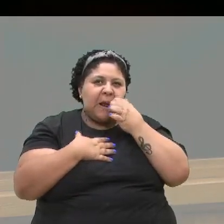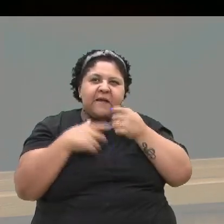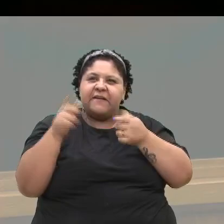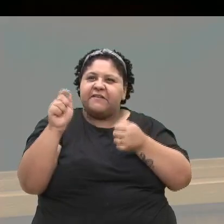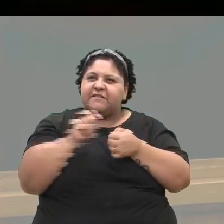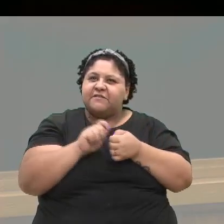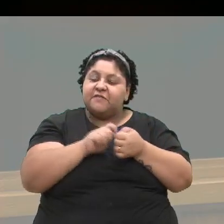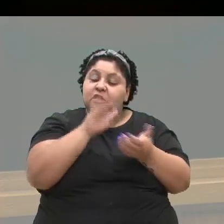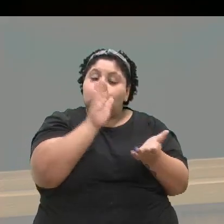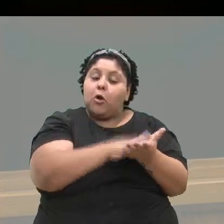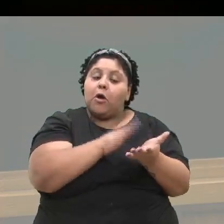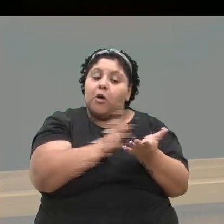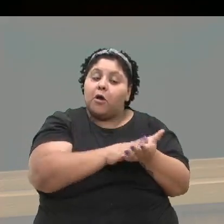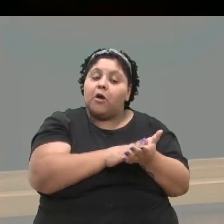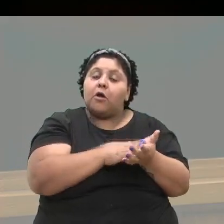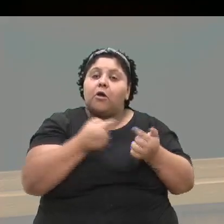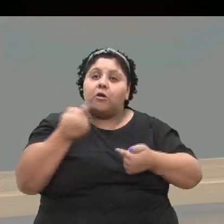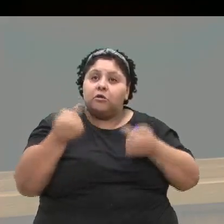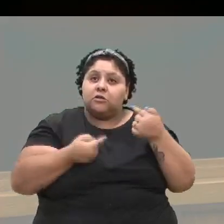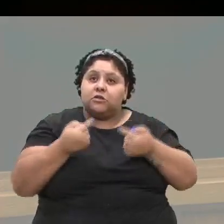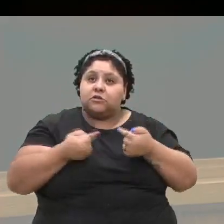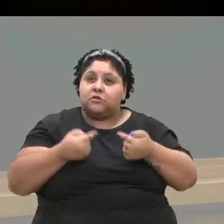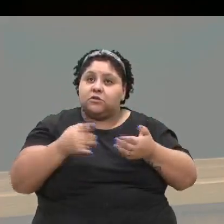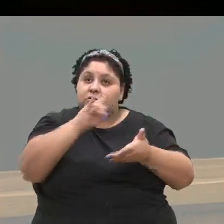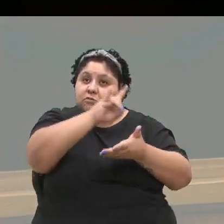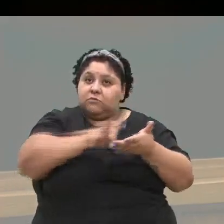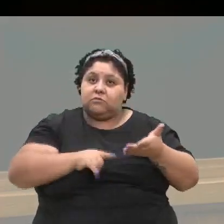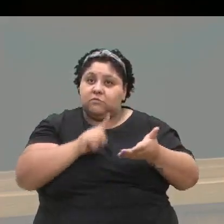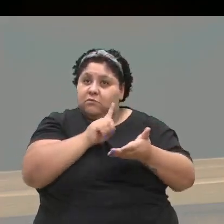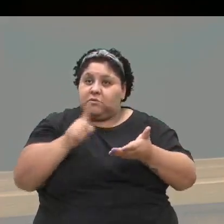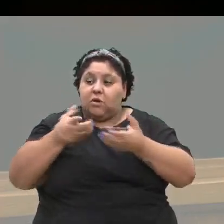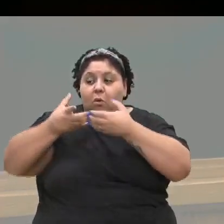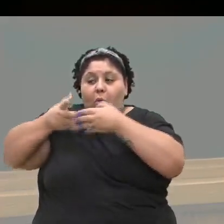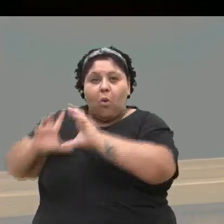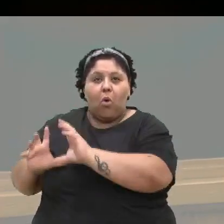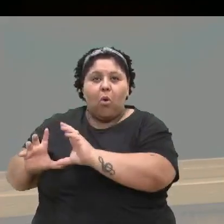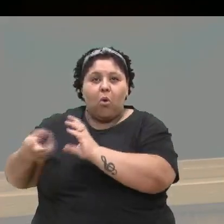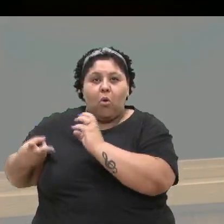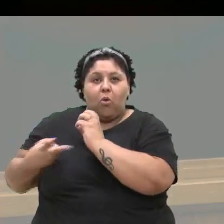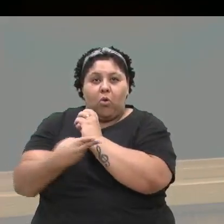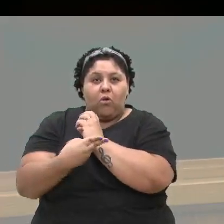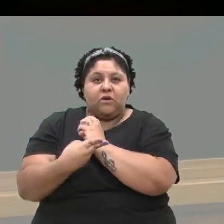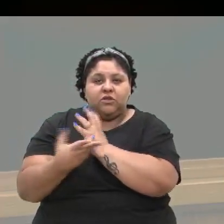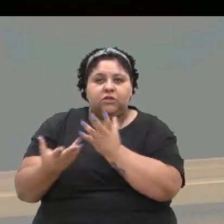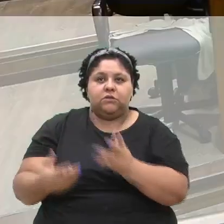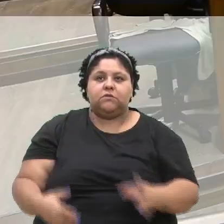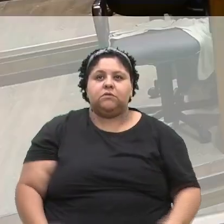proposta e discutida essa moção, e não por ser contra corte de gastos.